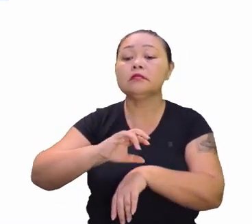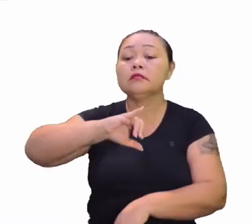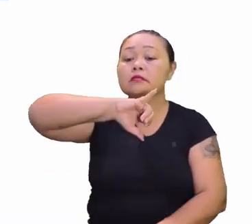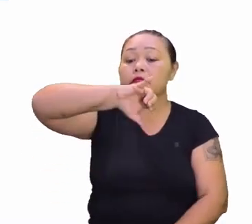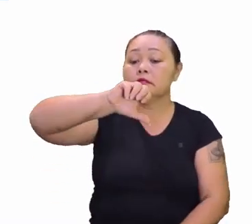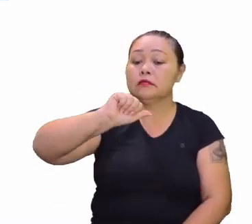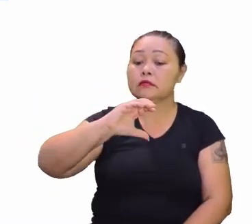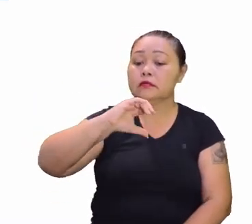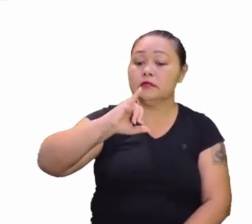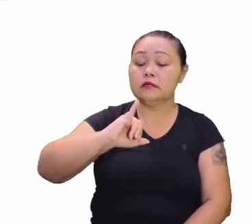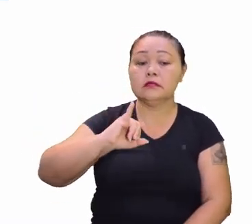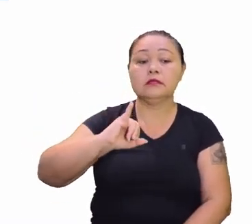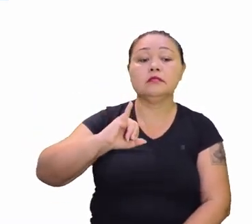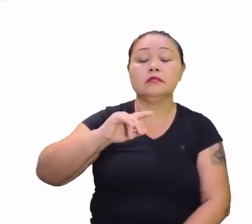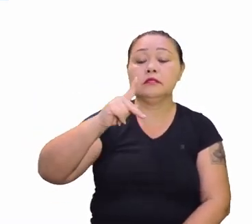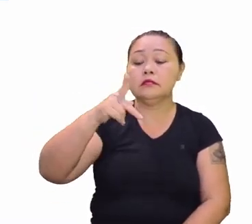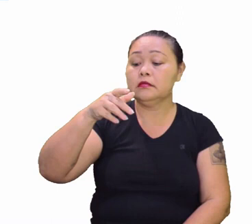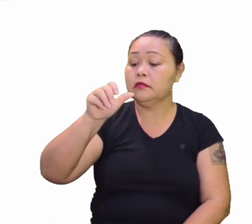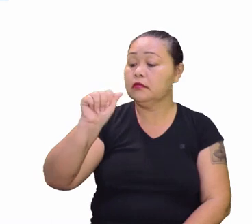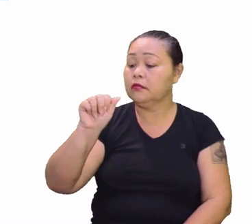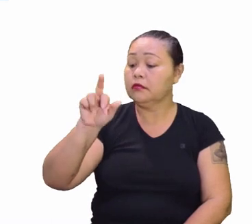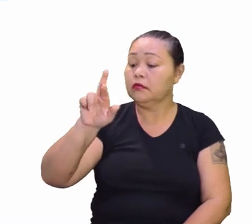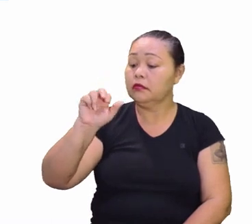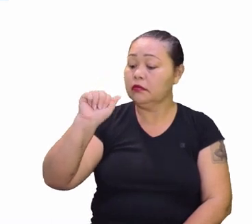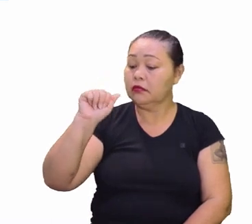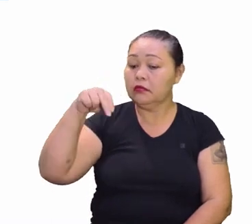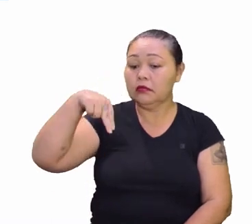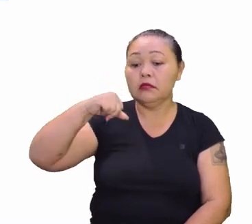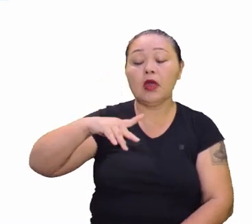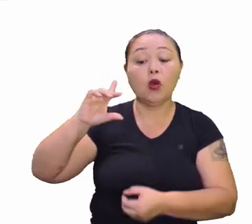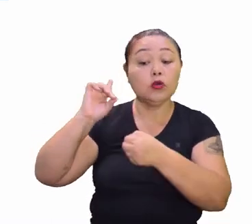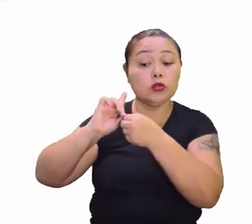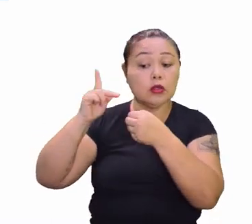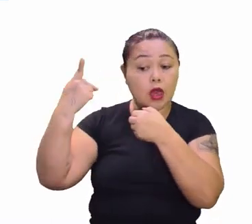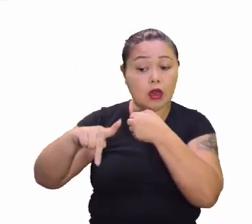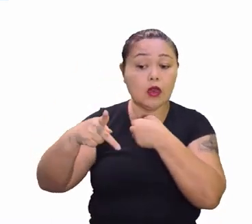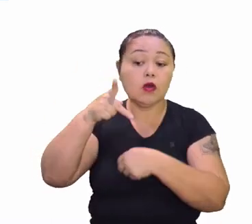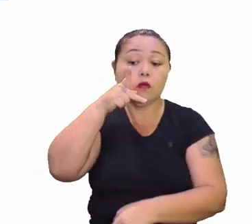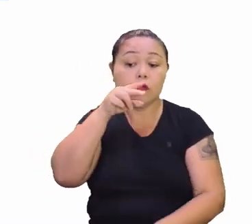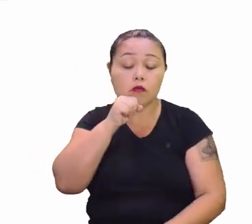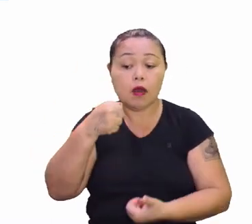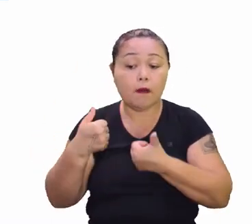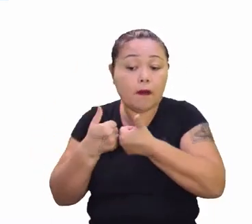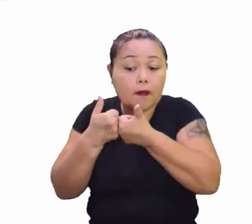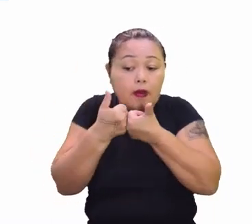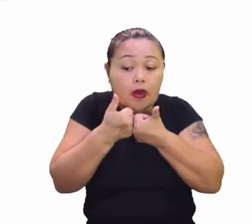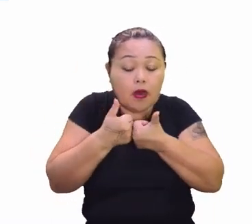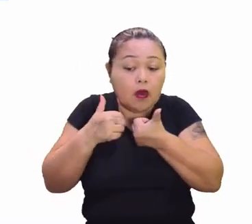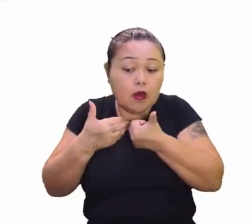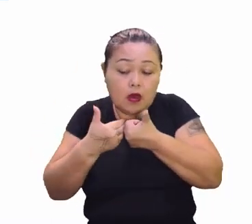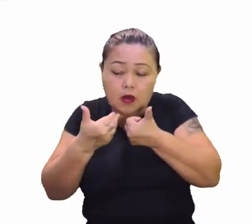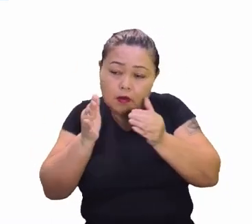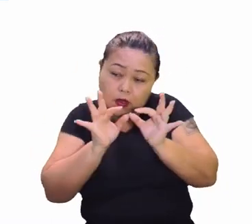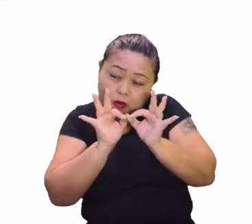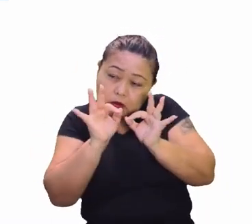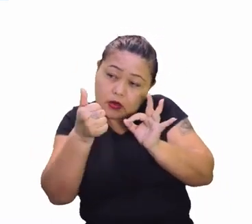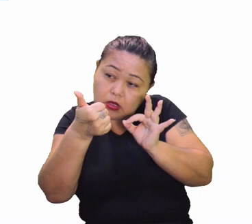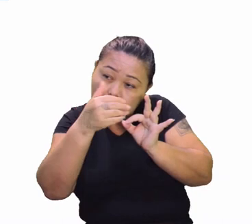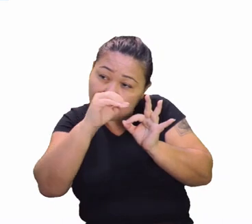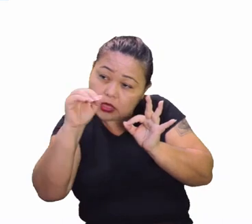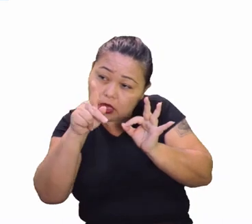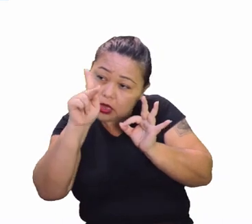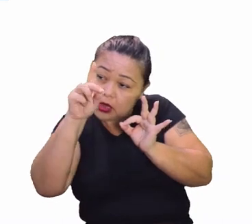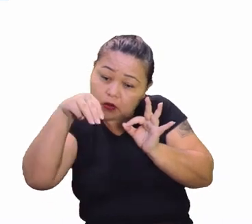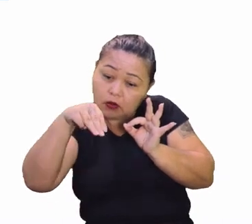Jaci-Paraná é um distrito aqui de Porto Velho, ok? Localizado a mais ou menos 100 quilômetros de